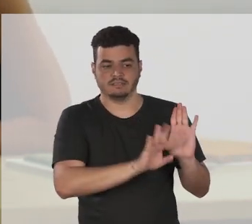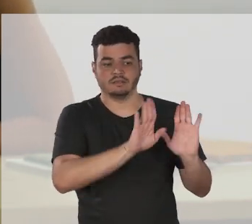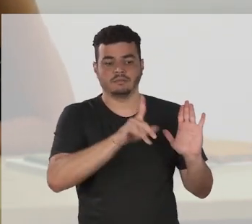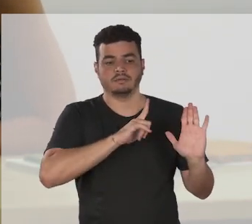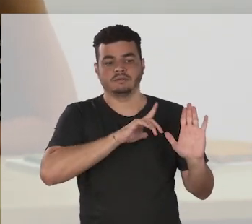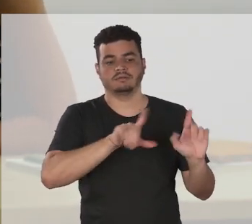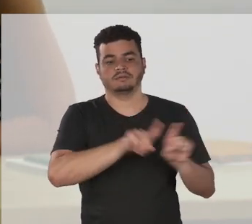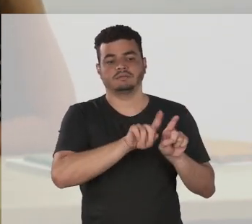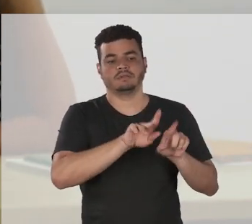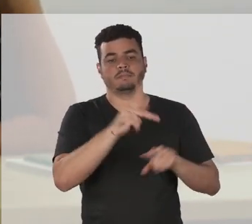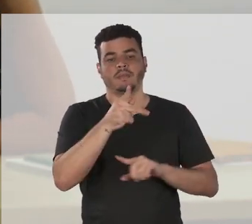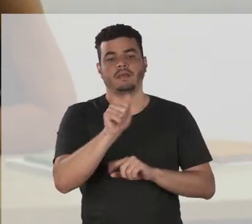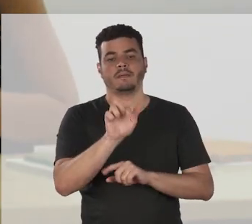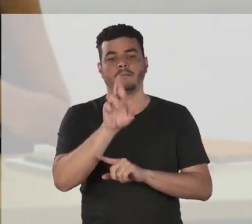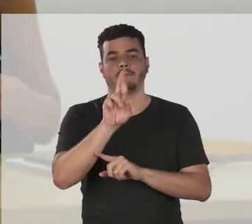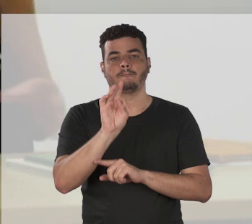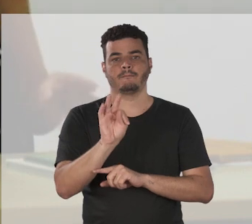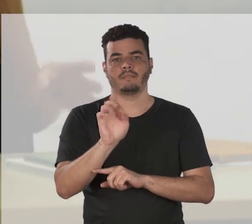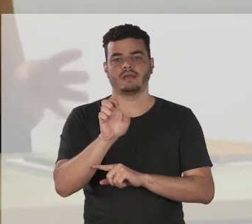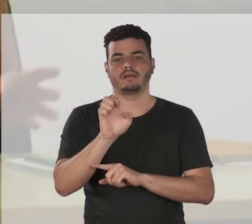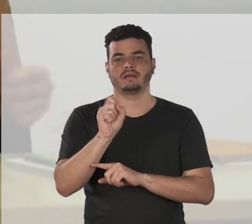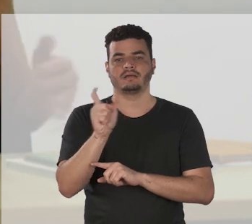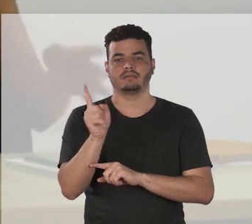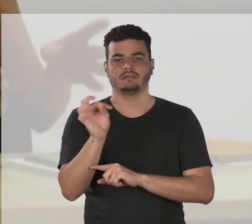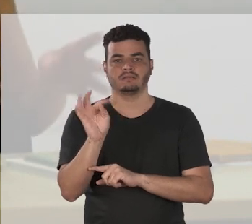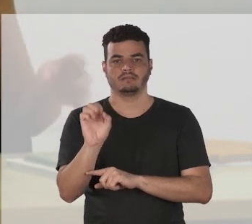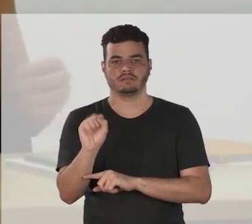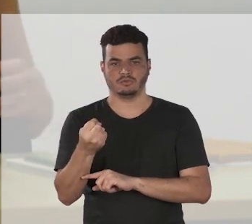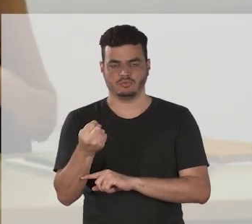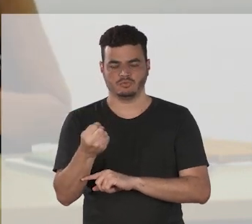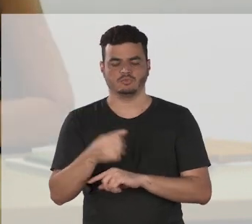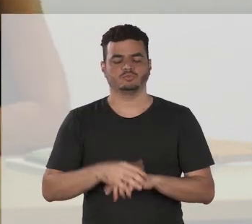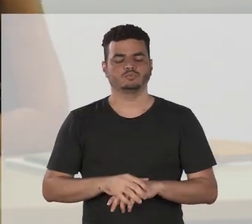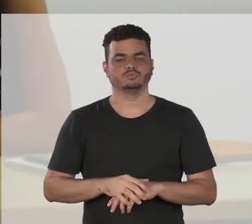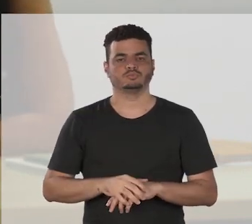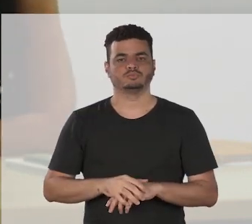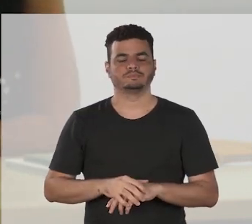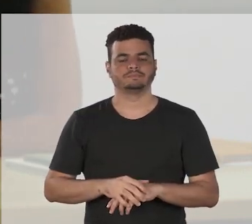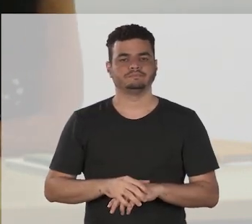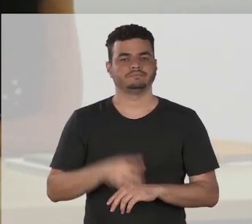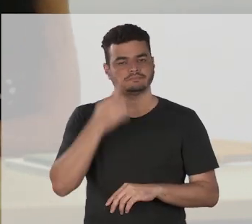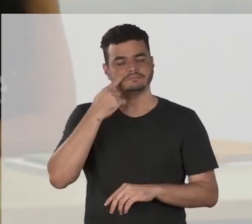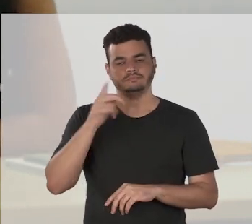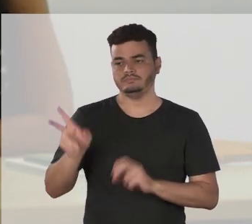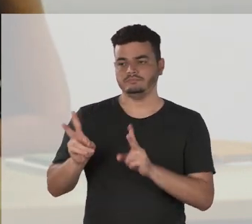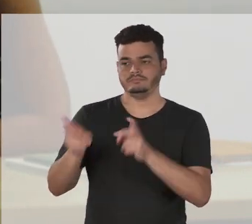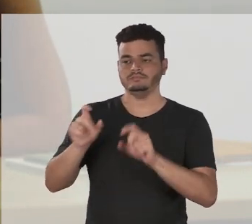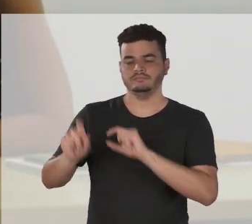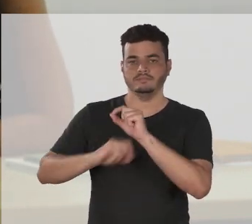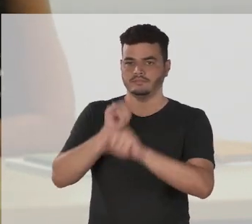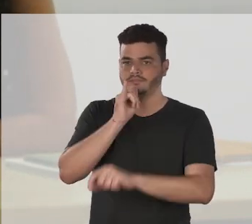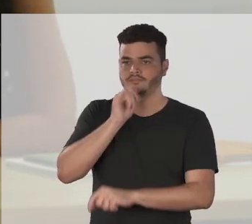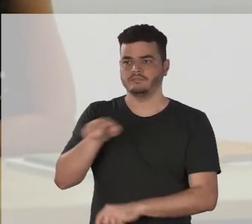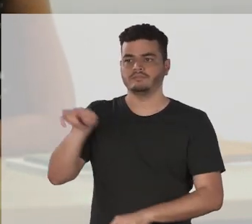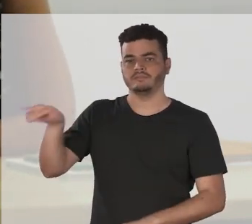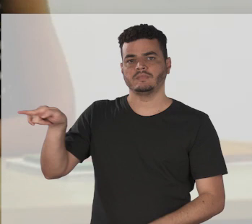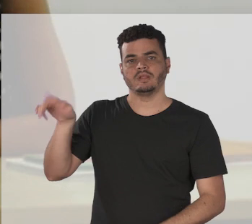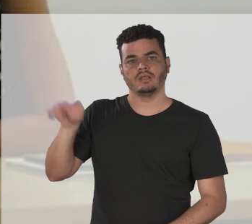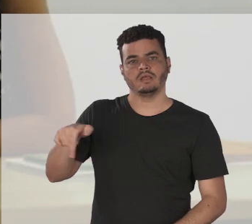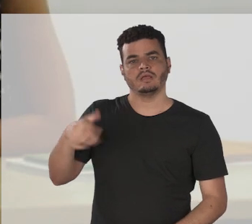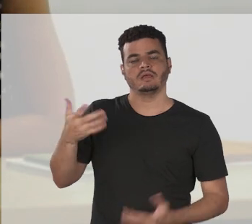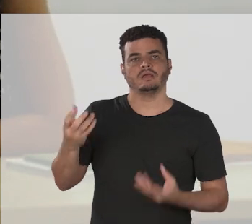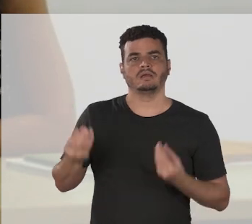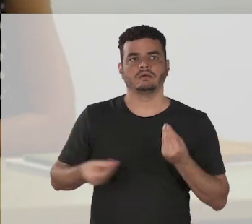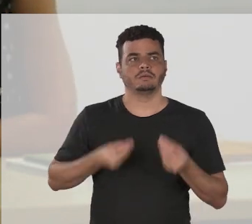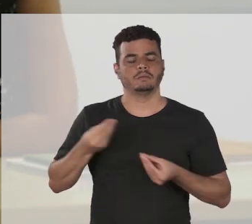livros que além do texto tem também para textos que de alguma maneira condicionam e não guiam a leitura, né? Vejam, por exemplo,